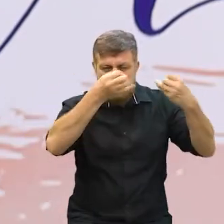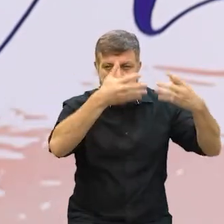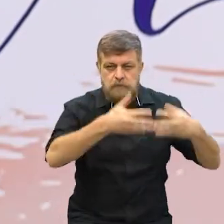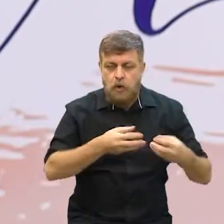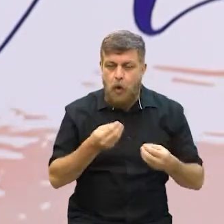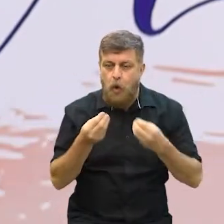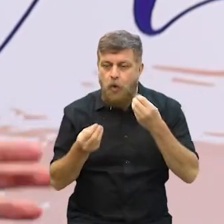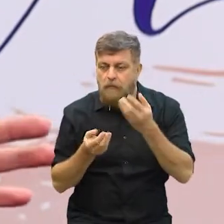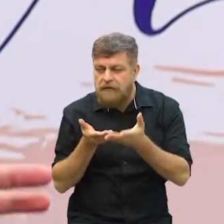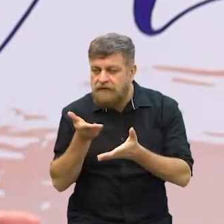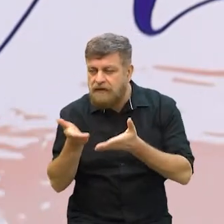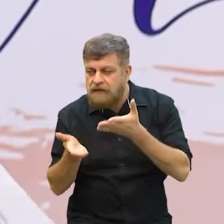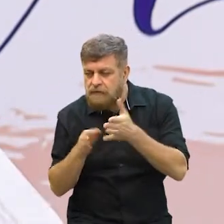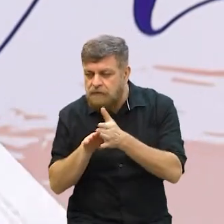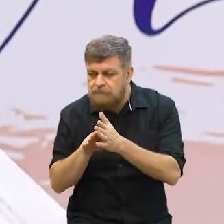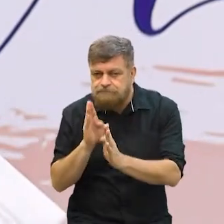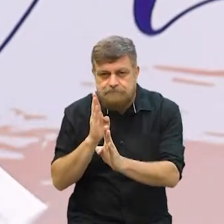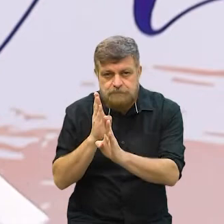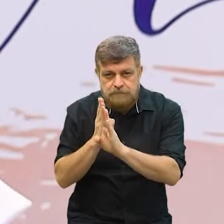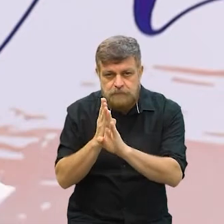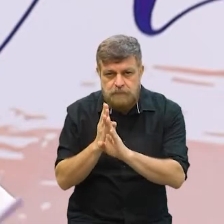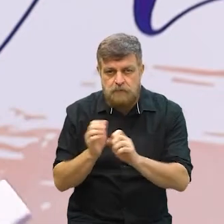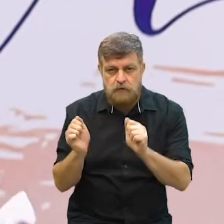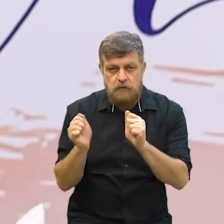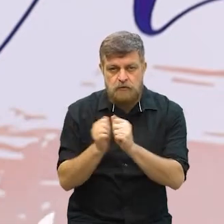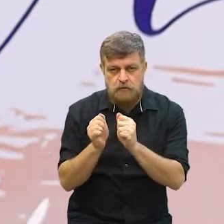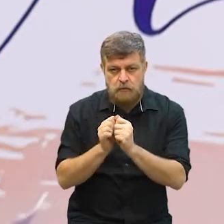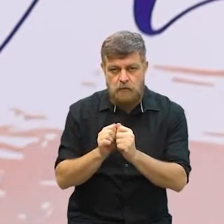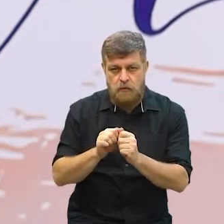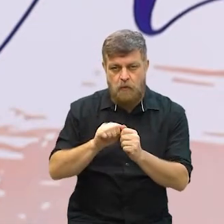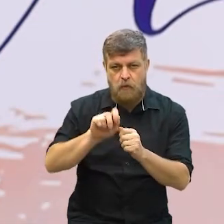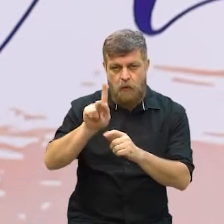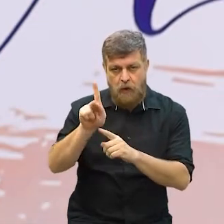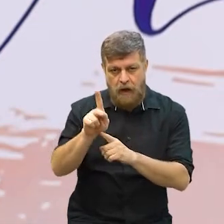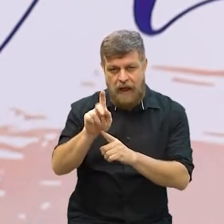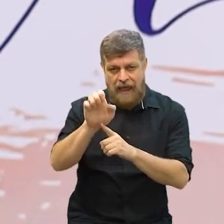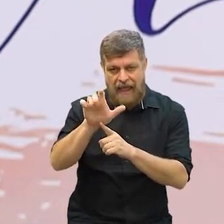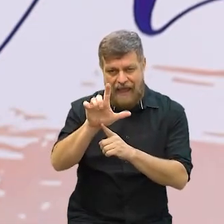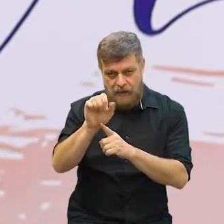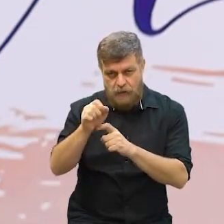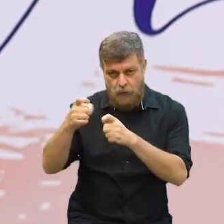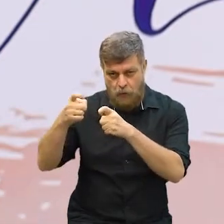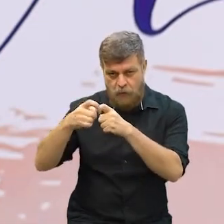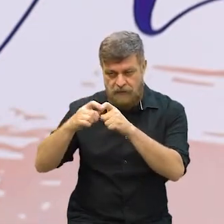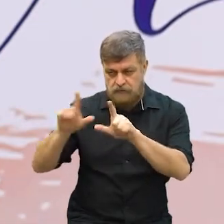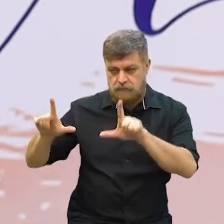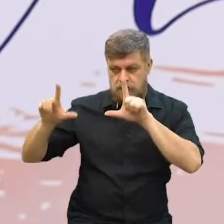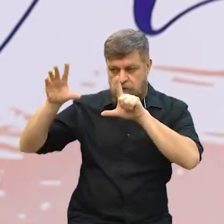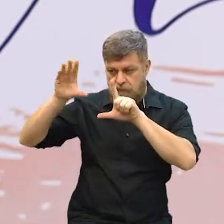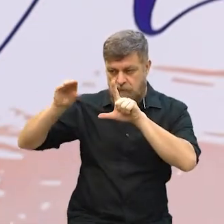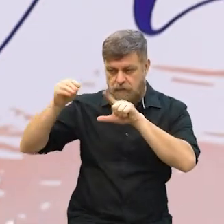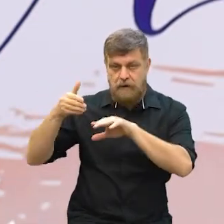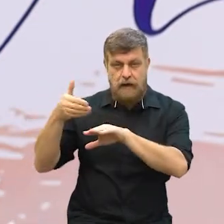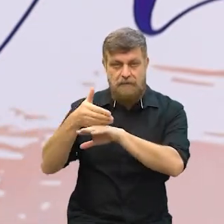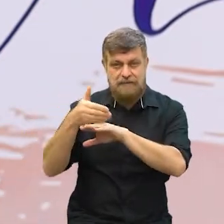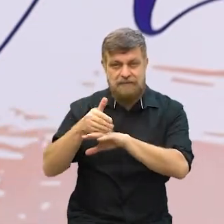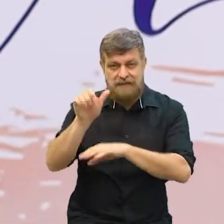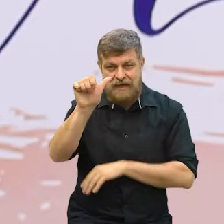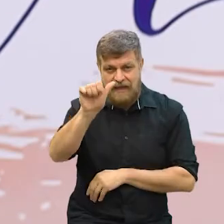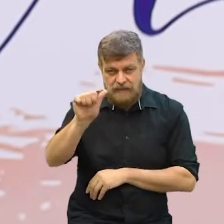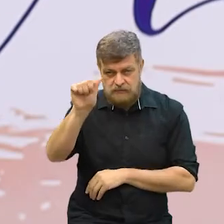tratamento, diagnóstico, tudo isso com o Dr. Hélio Bacha, ele que é infectologista e membro também da Sociedade Brasileira